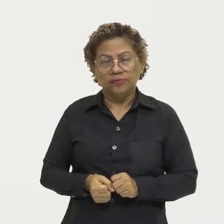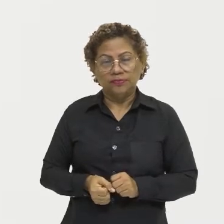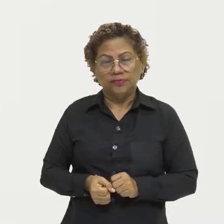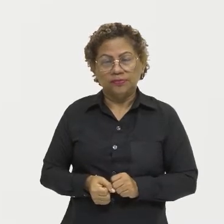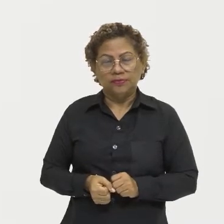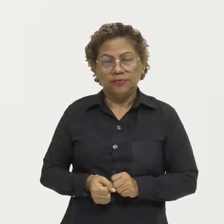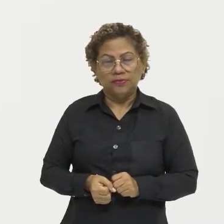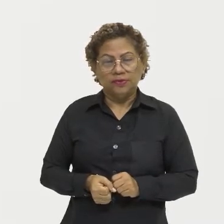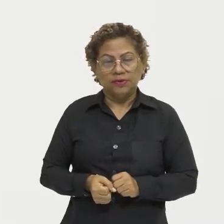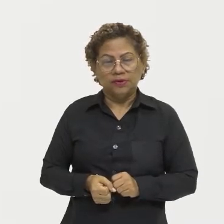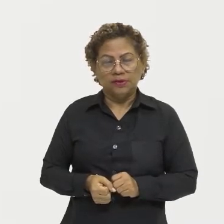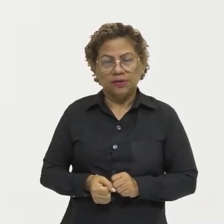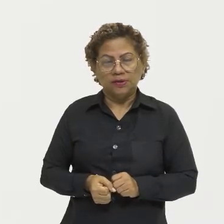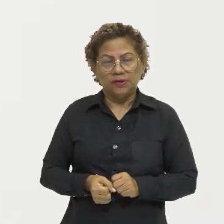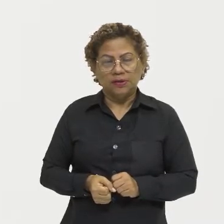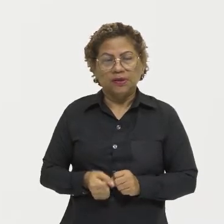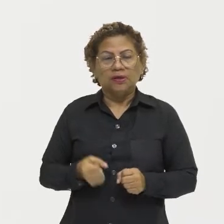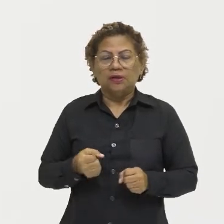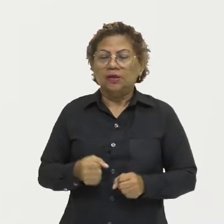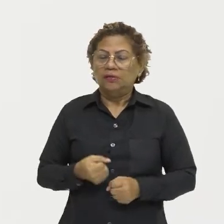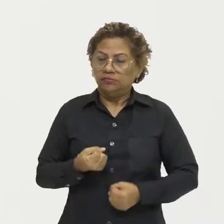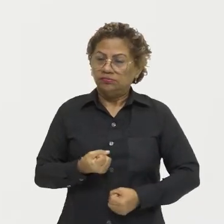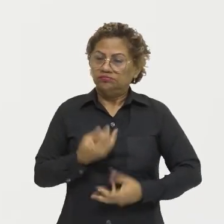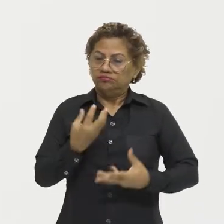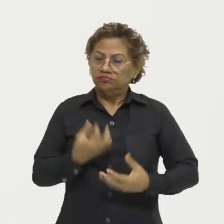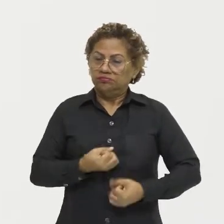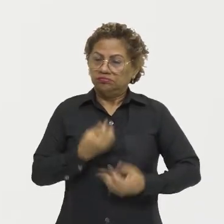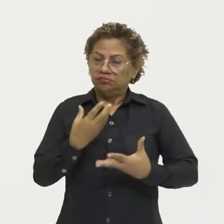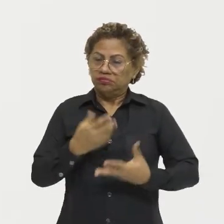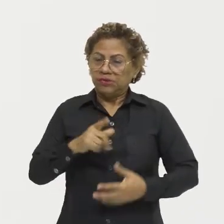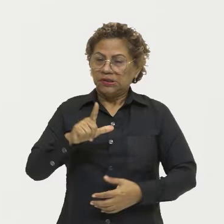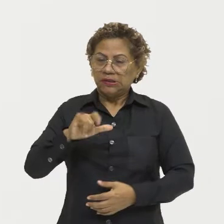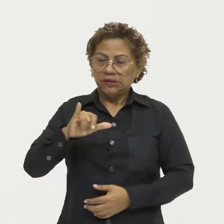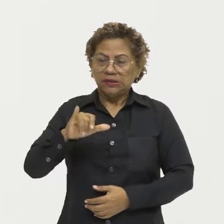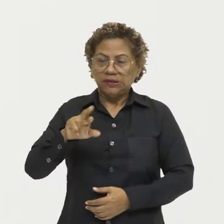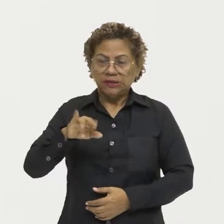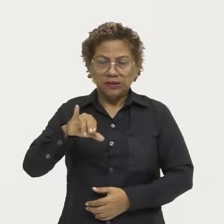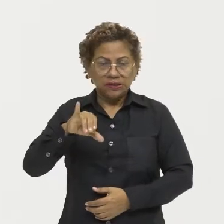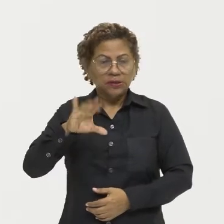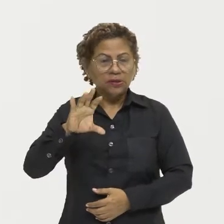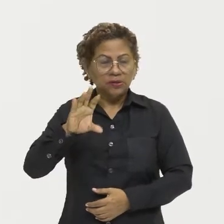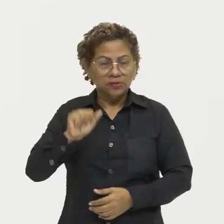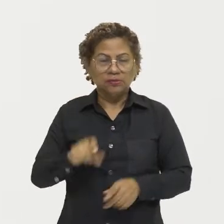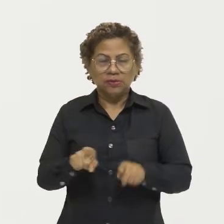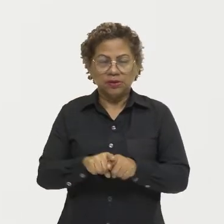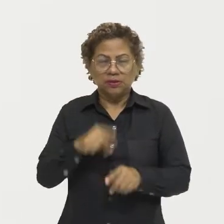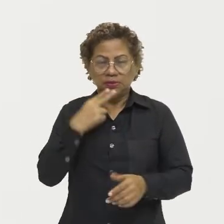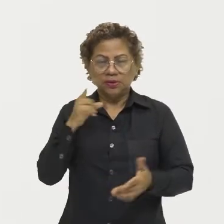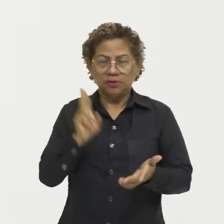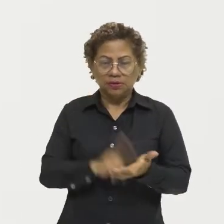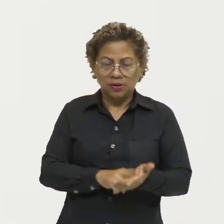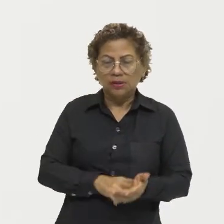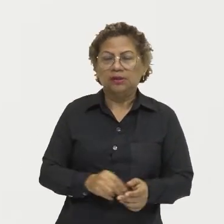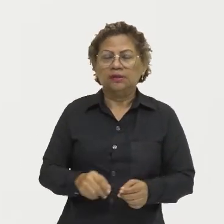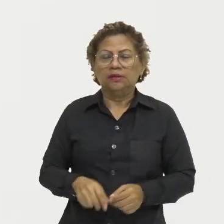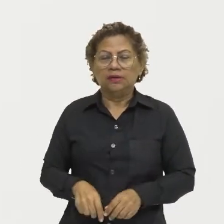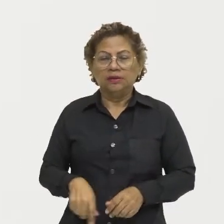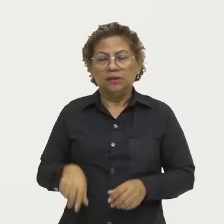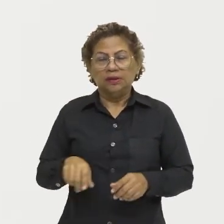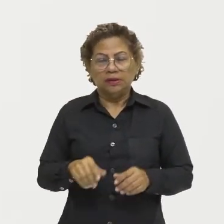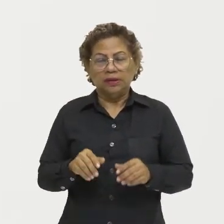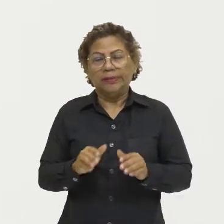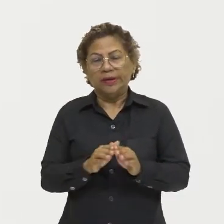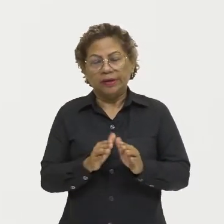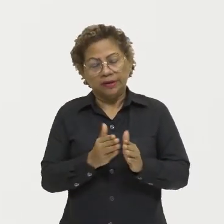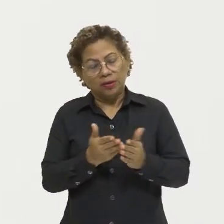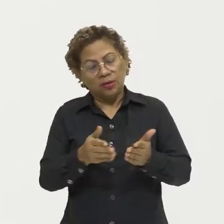essa função ela vai estar presente nos poemas, né? As cartas, os diários. Por quê?